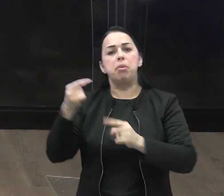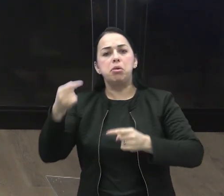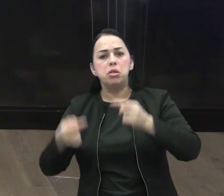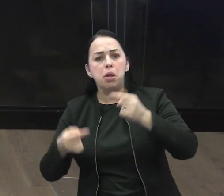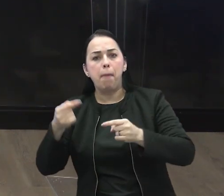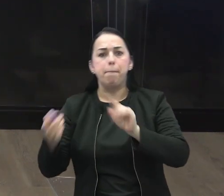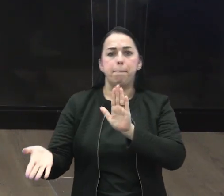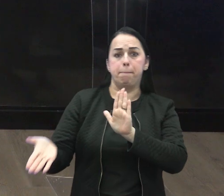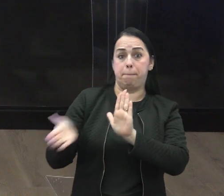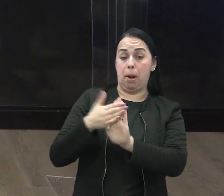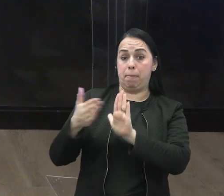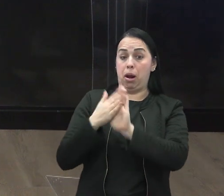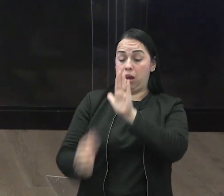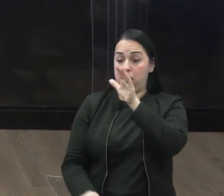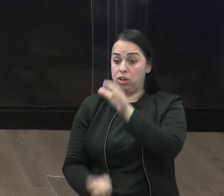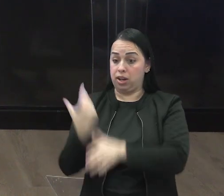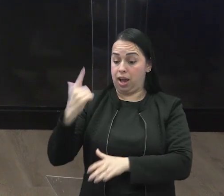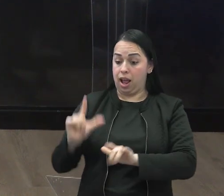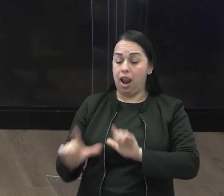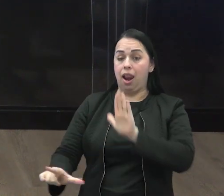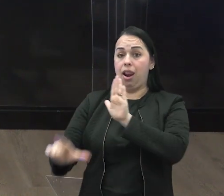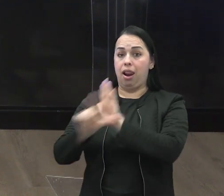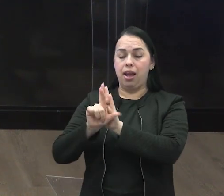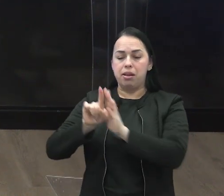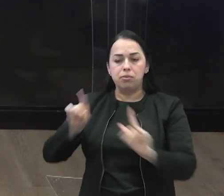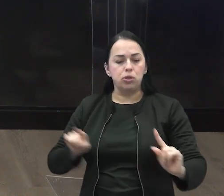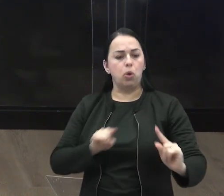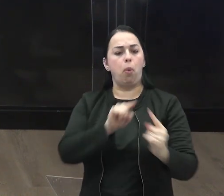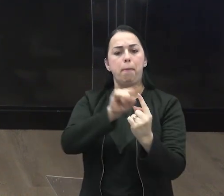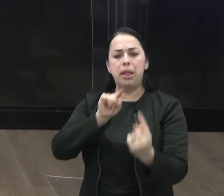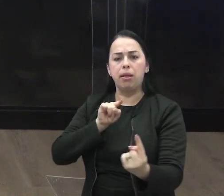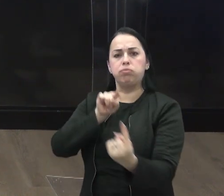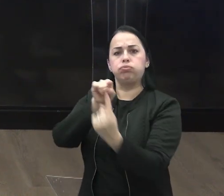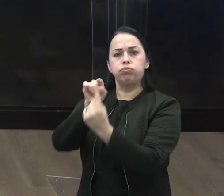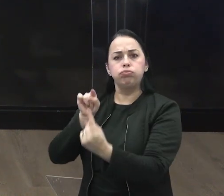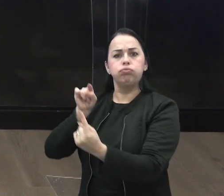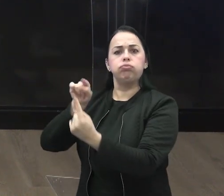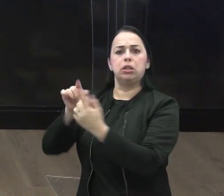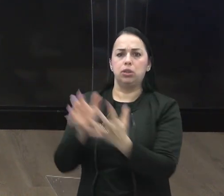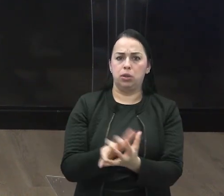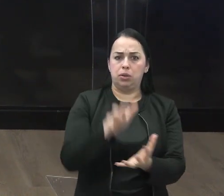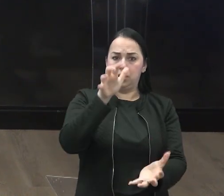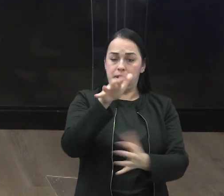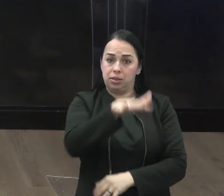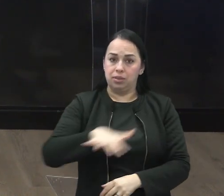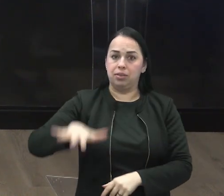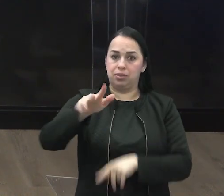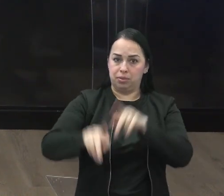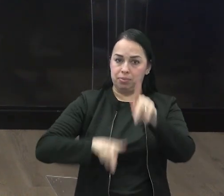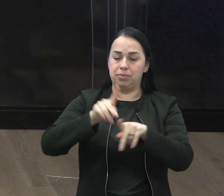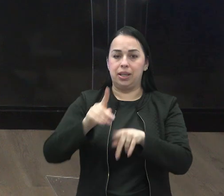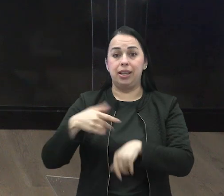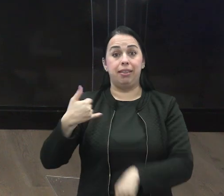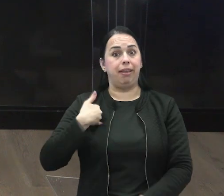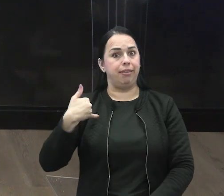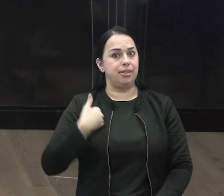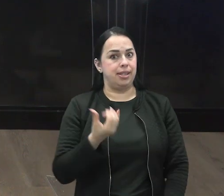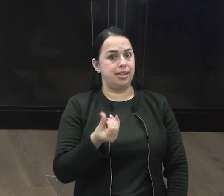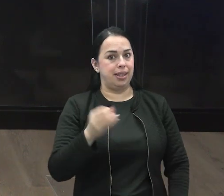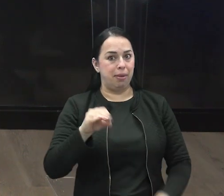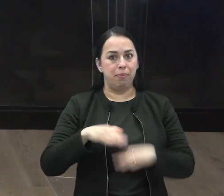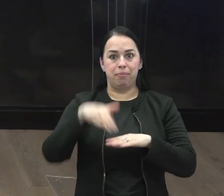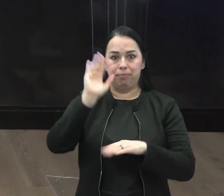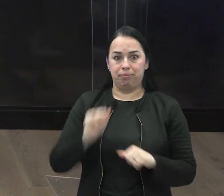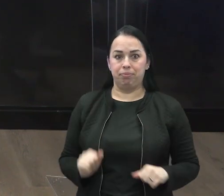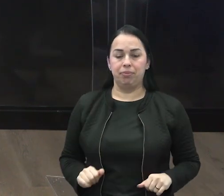é discutir propostas de políticas públicas que atendam às necessidades e às demandas da população com mais